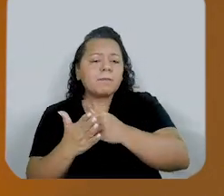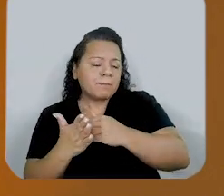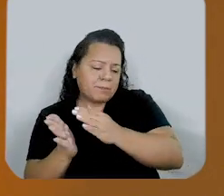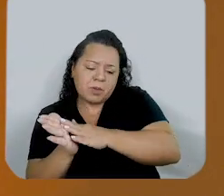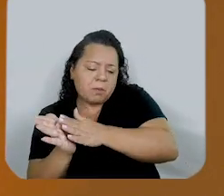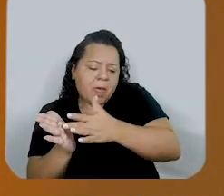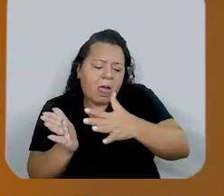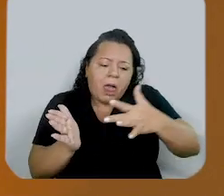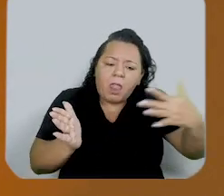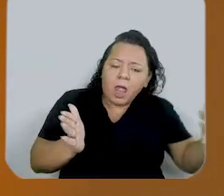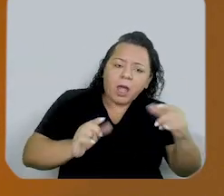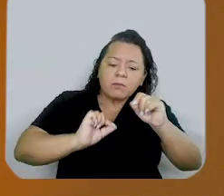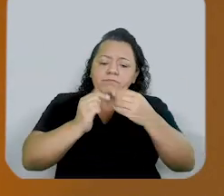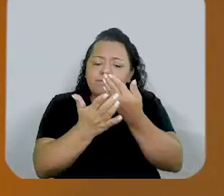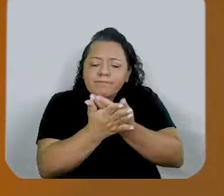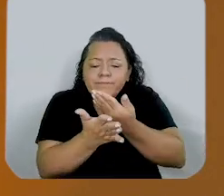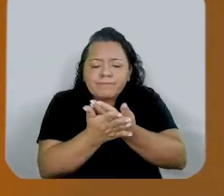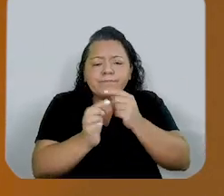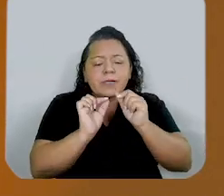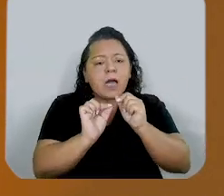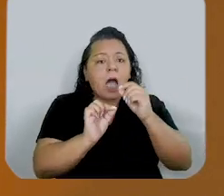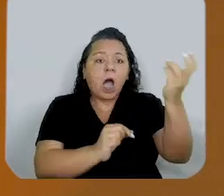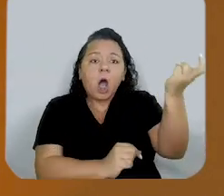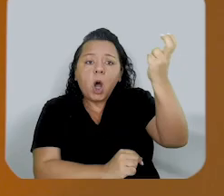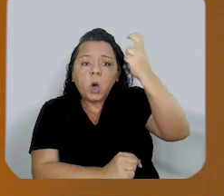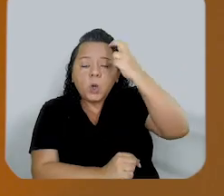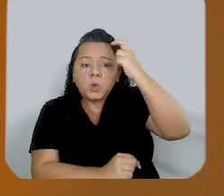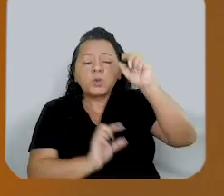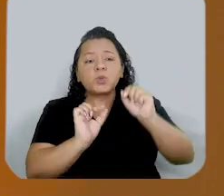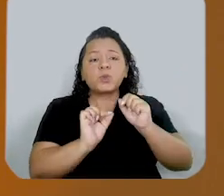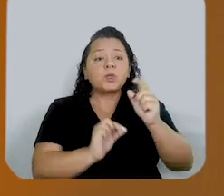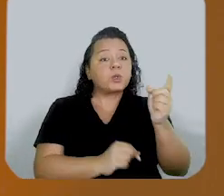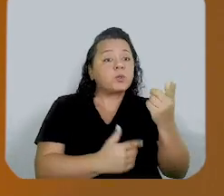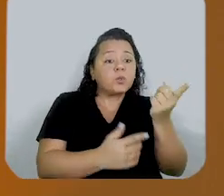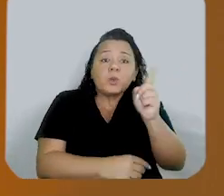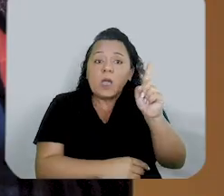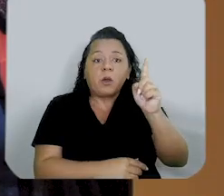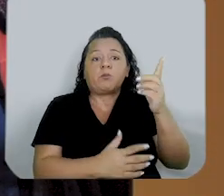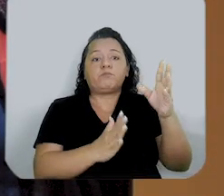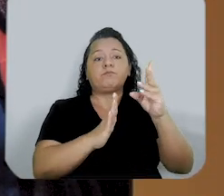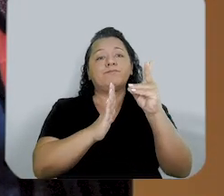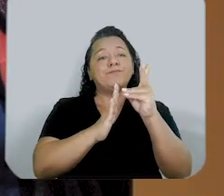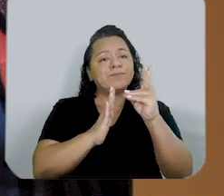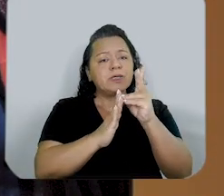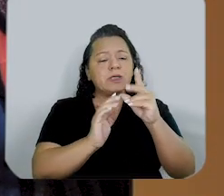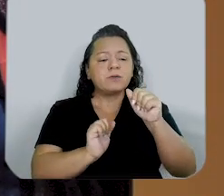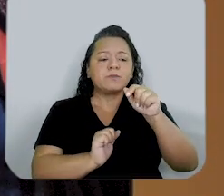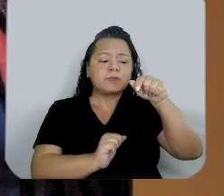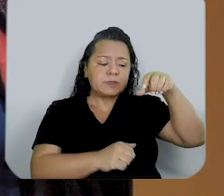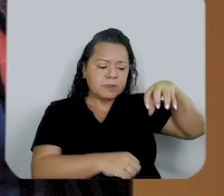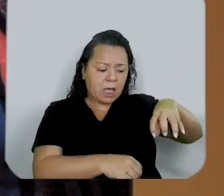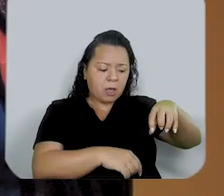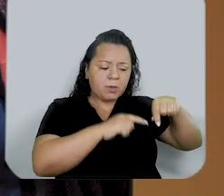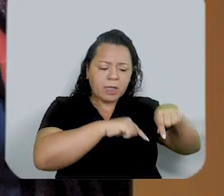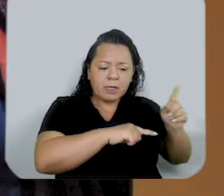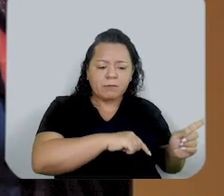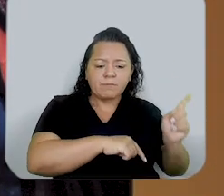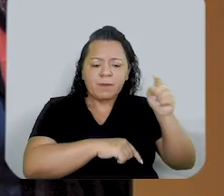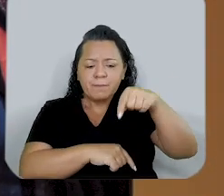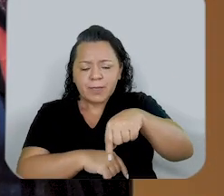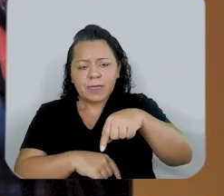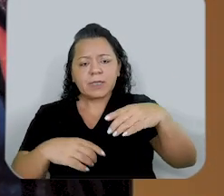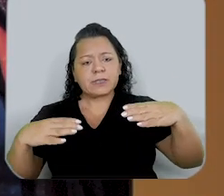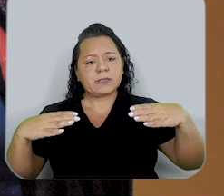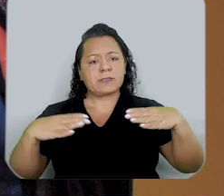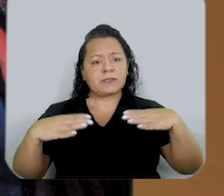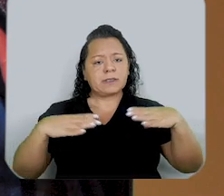cultura do não indígena? Porque você sai da sua comunidade, vem para a cidade grande estudar. E como é que foi isso? Você sentiu,